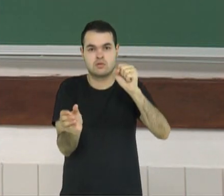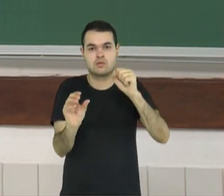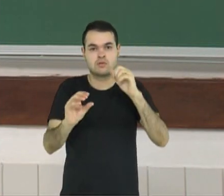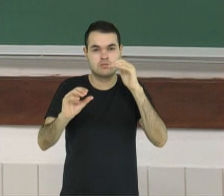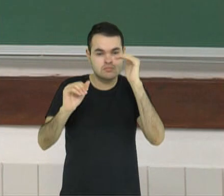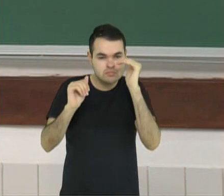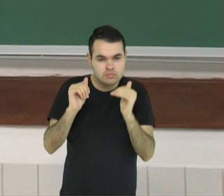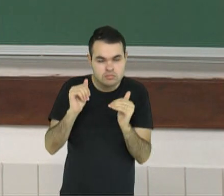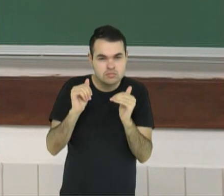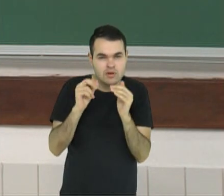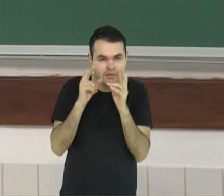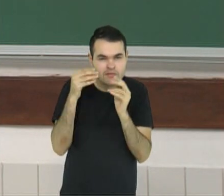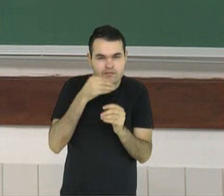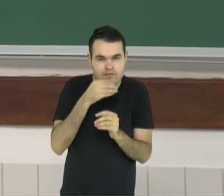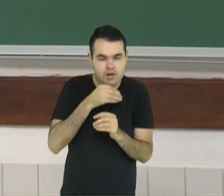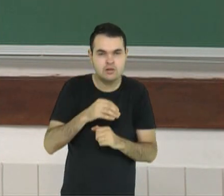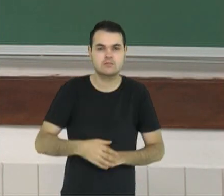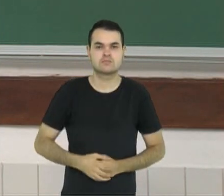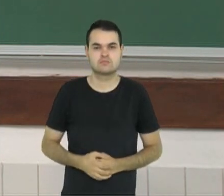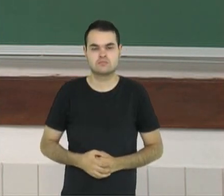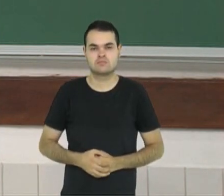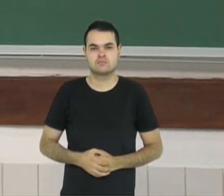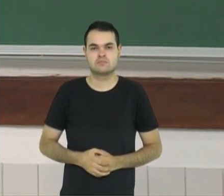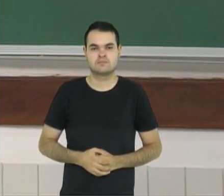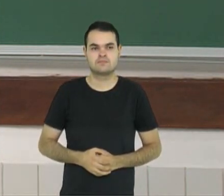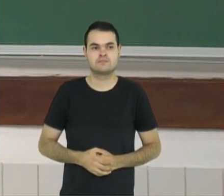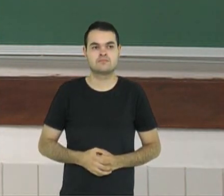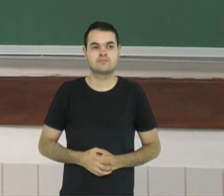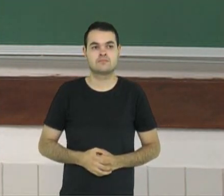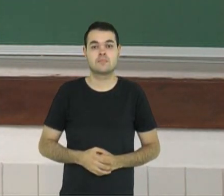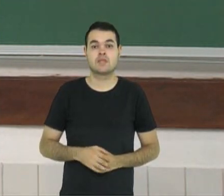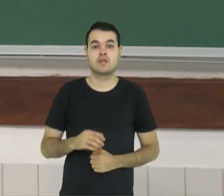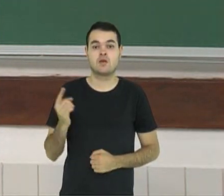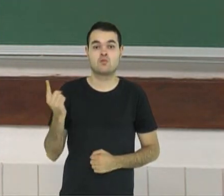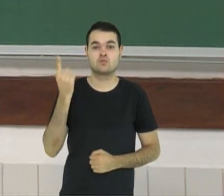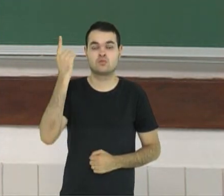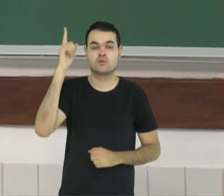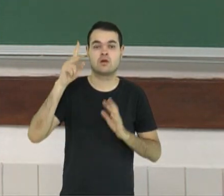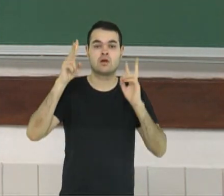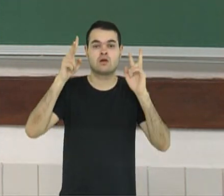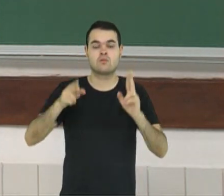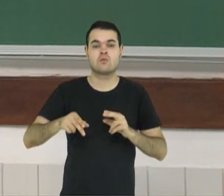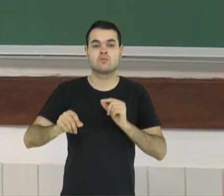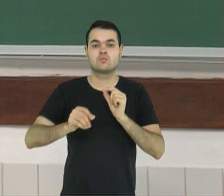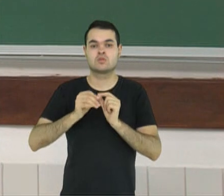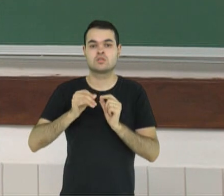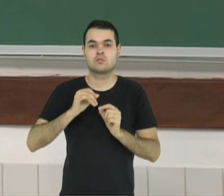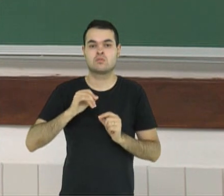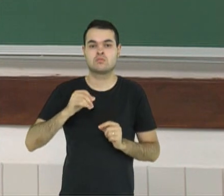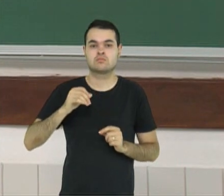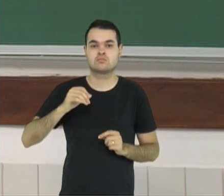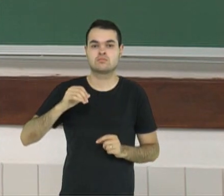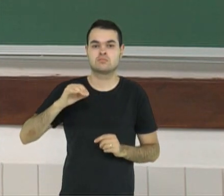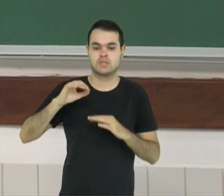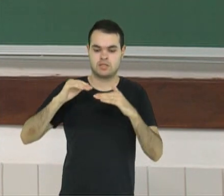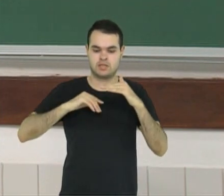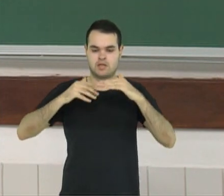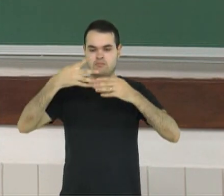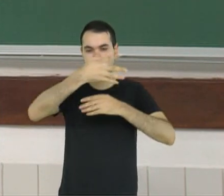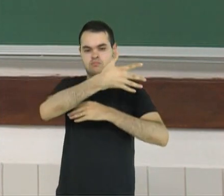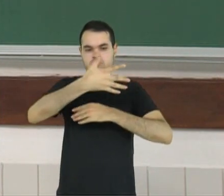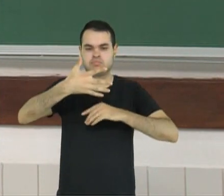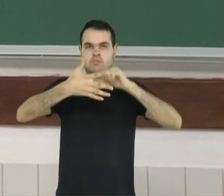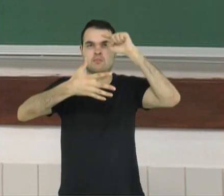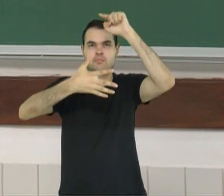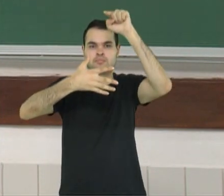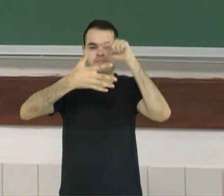bem fraquinha que eu ouço aqui do ladinho. Isso é intensidade. E altura. Altura, a gente está falando sobre extensão tonal. O que é extensão tonal?